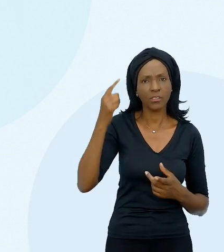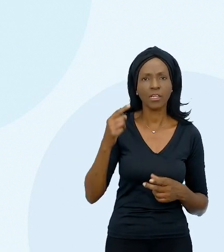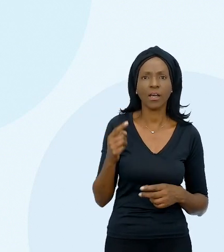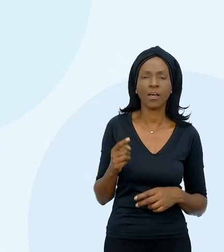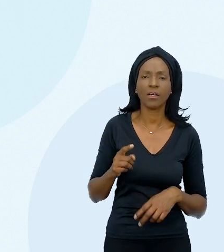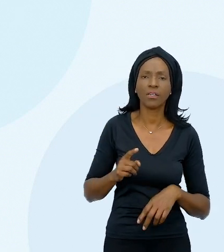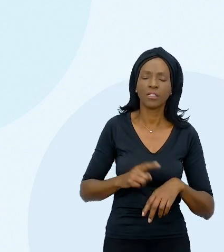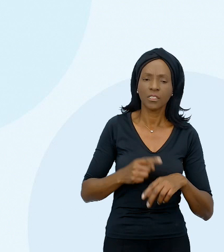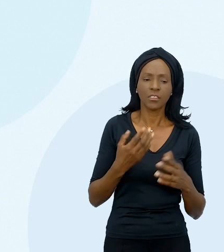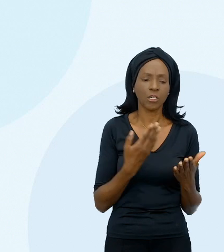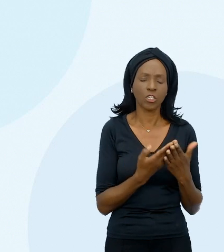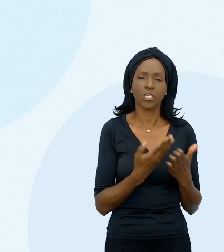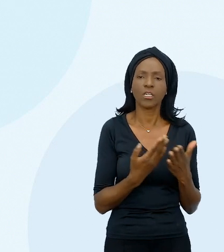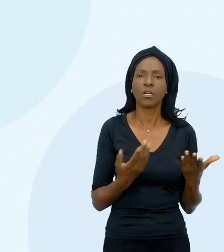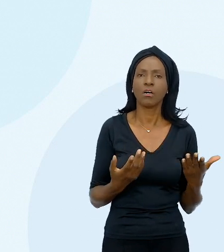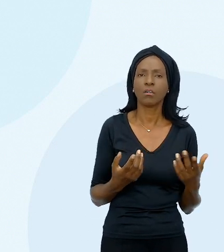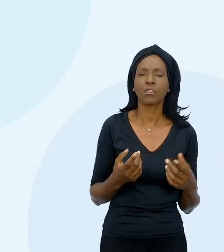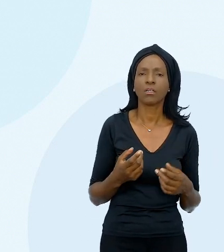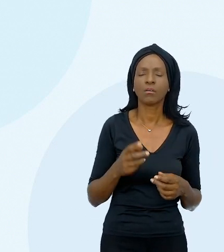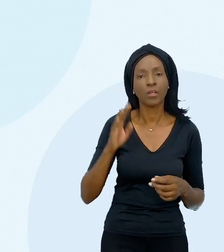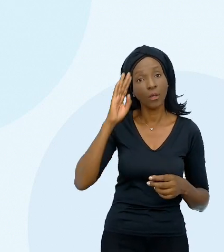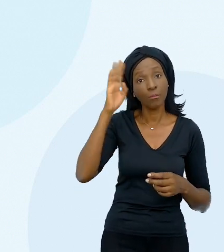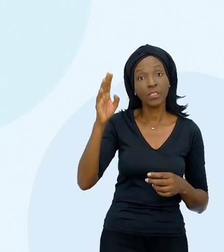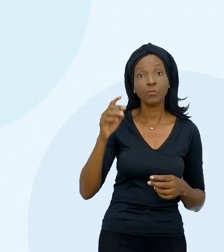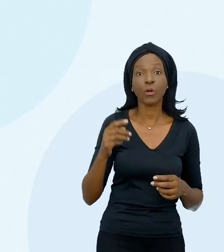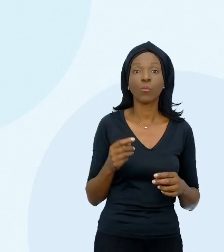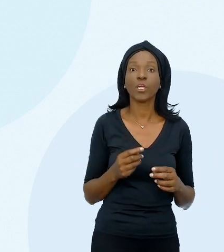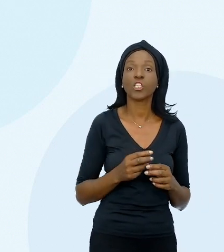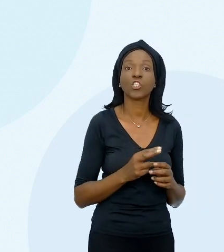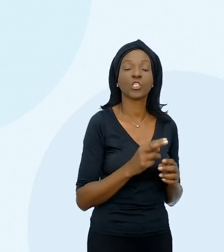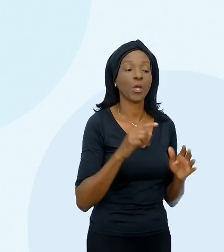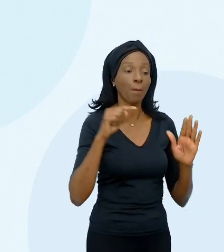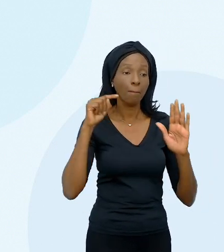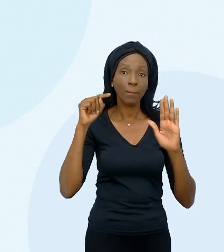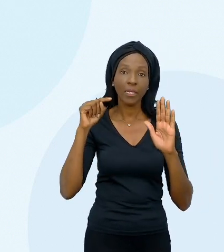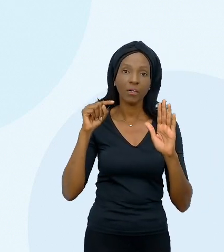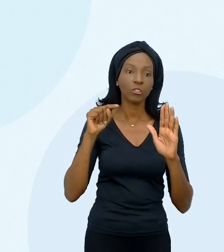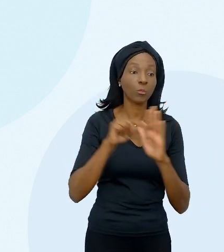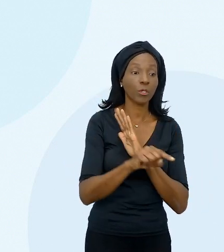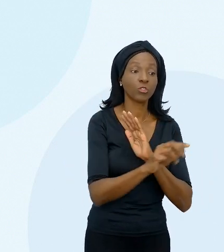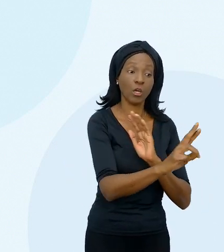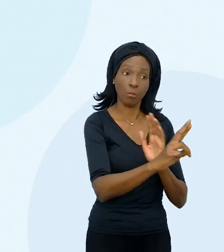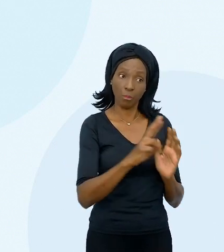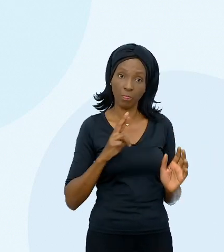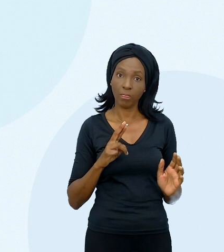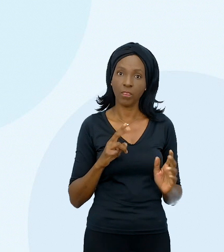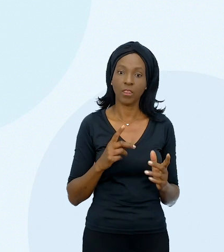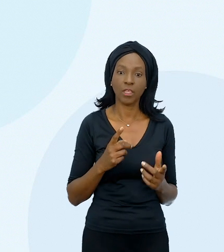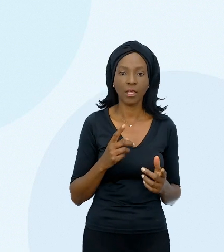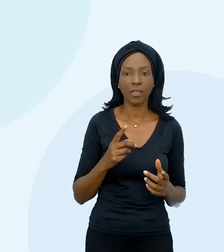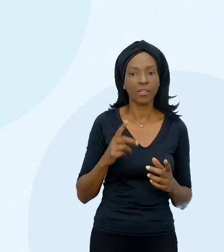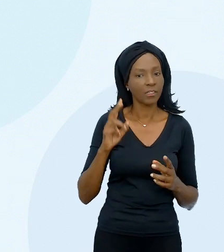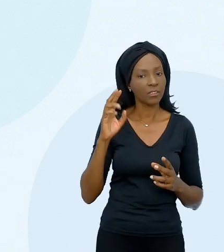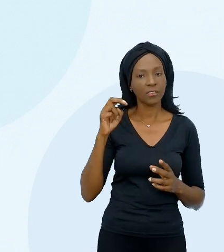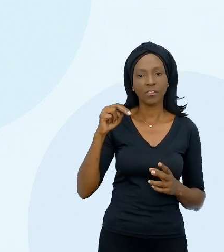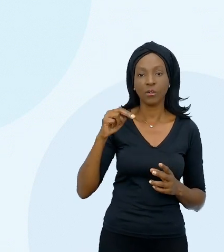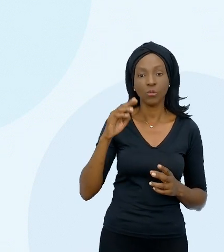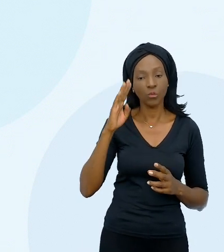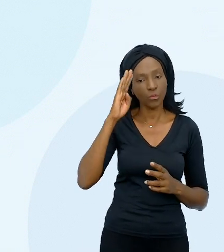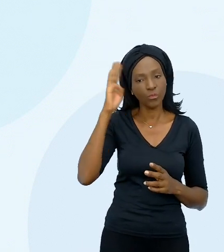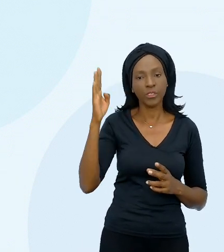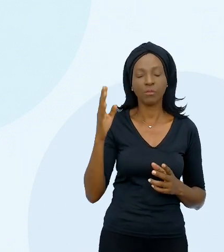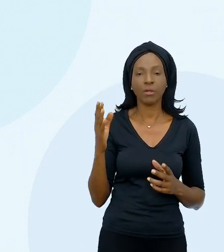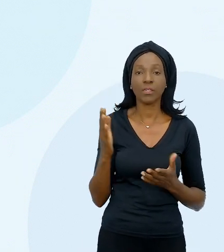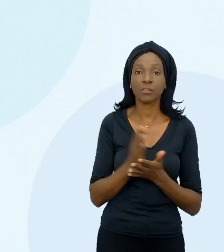e por problemas... Principalmente para responder questões norteadoras. Exatamente. Então, mas a gente